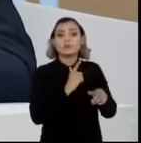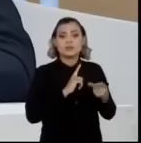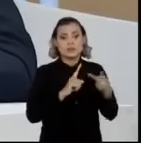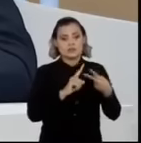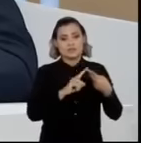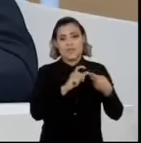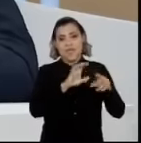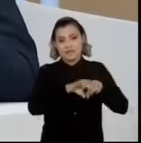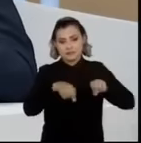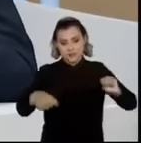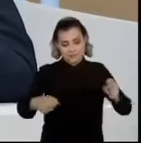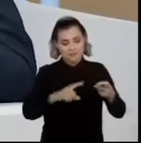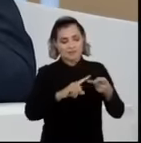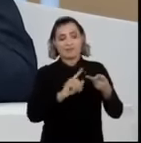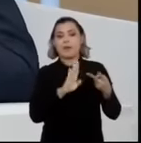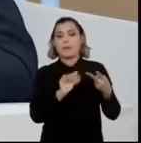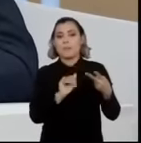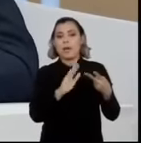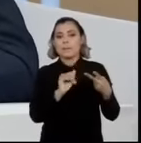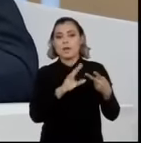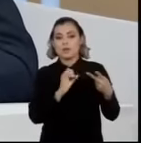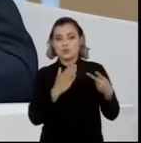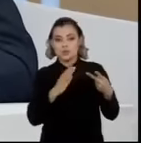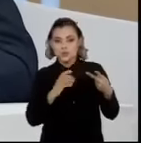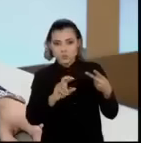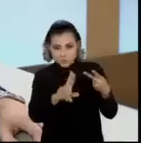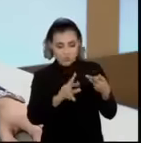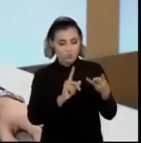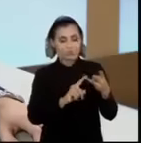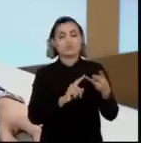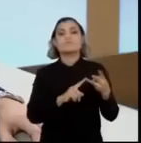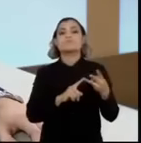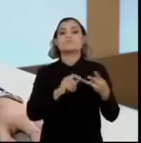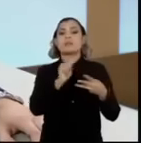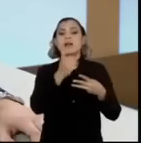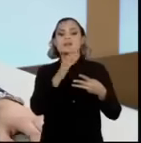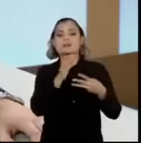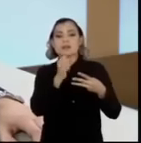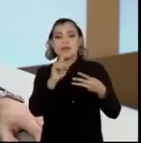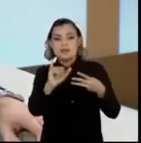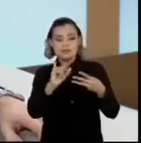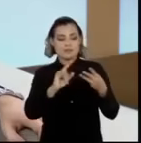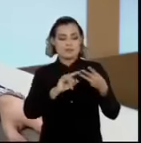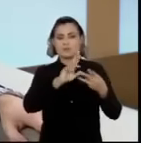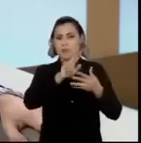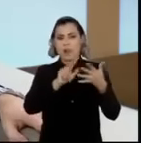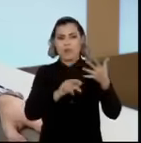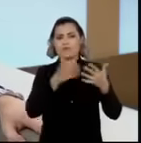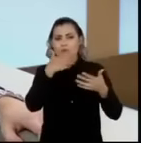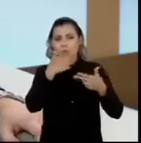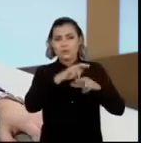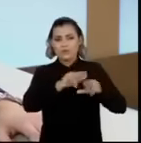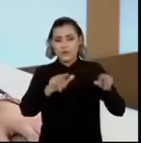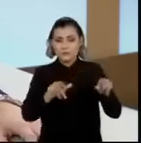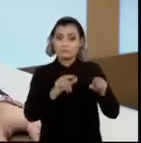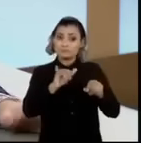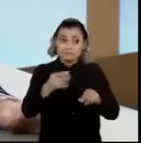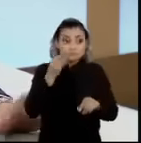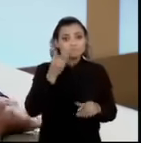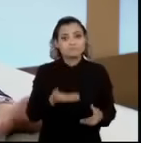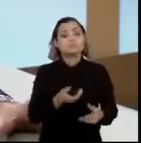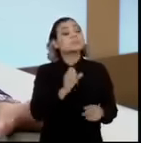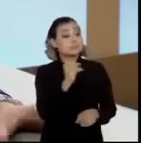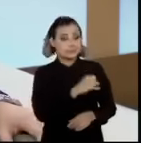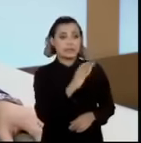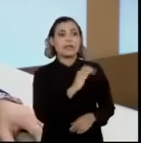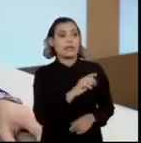babaçu e todos esses produtos típicos da Amazônia? Acho. Mas acho que enquanto o Carlos Nobre esteve